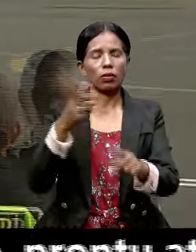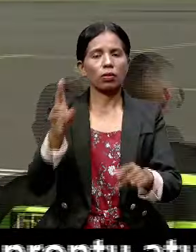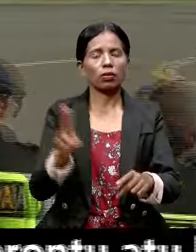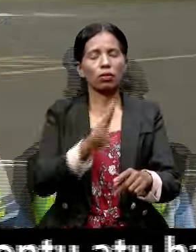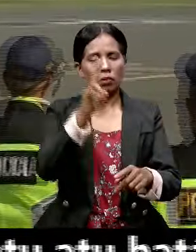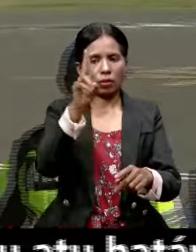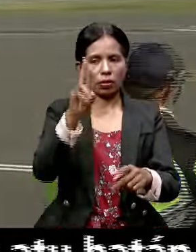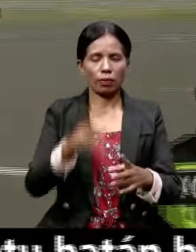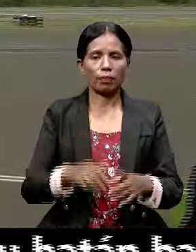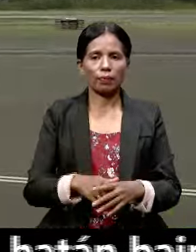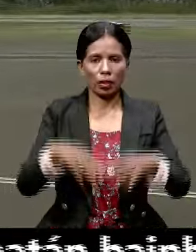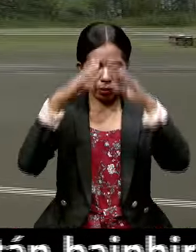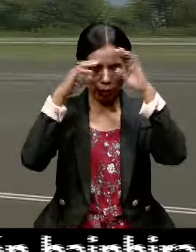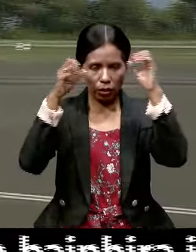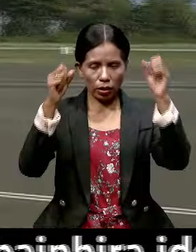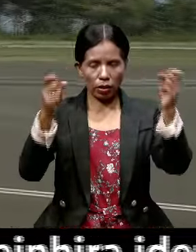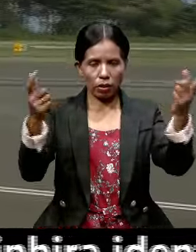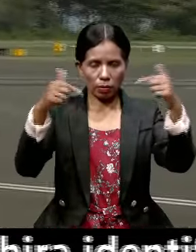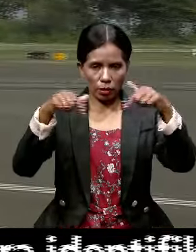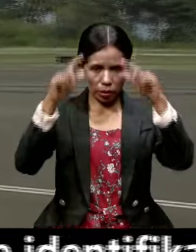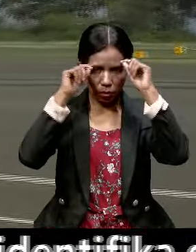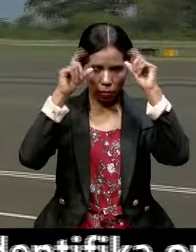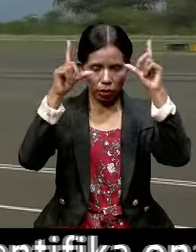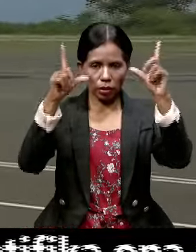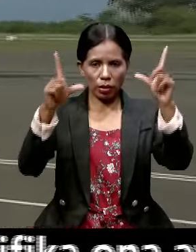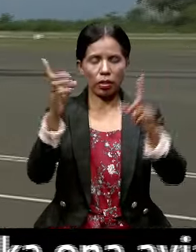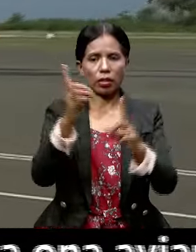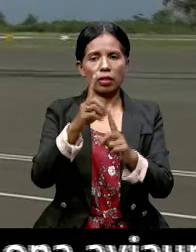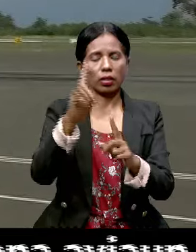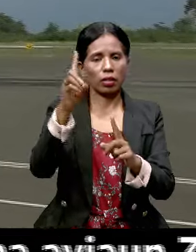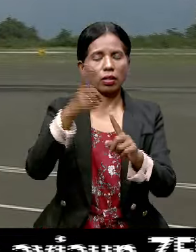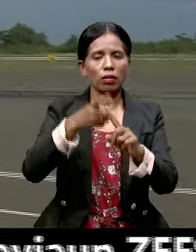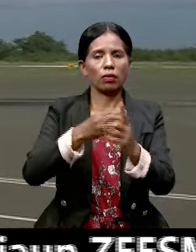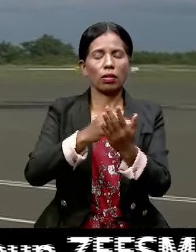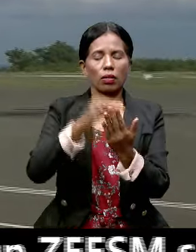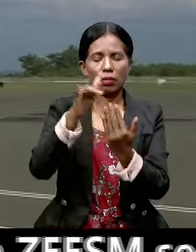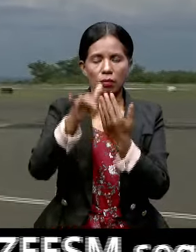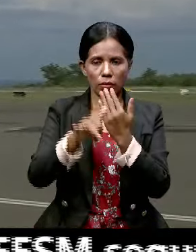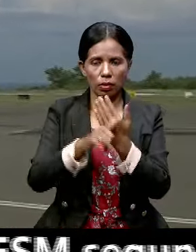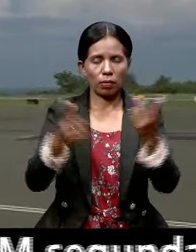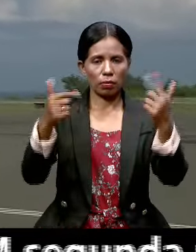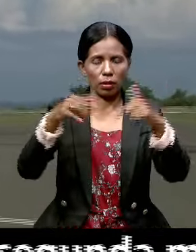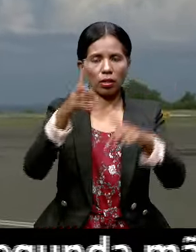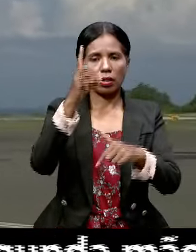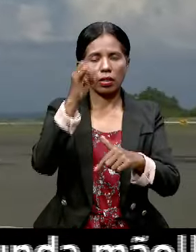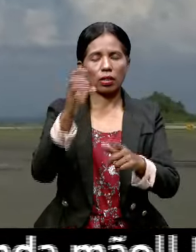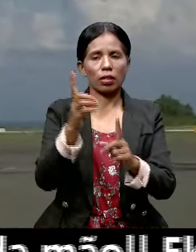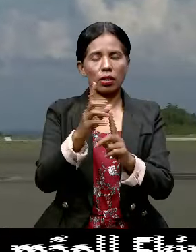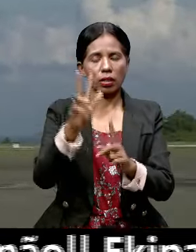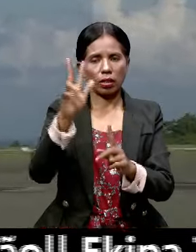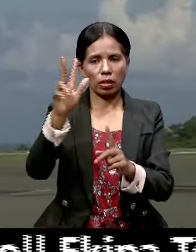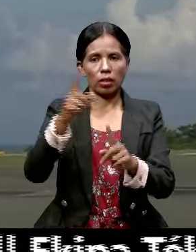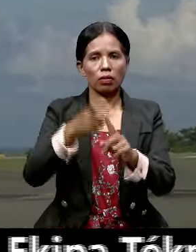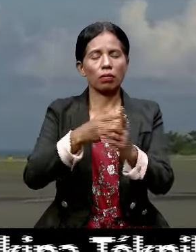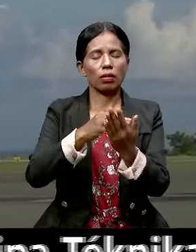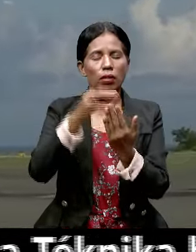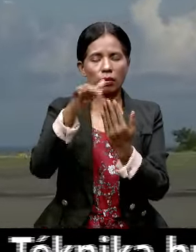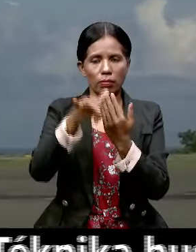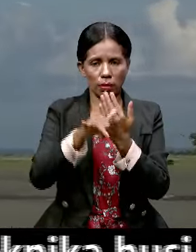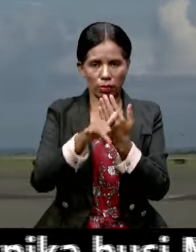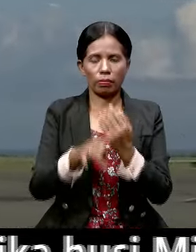Rutgers. Presidente Republika se filahikas me Timor Leste ia lorong ida fulan Mayu. No seito ia dili ia lorong tolu fulan Mayu. Mateus